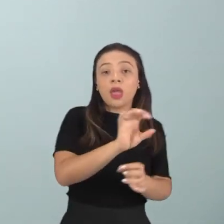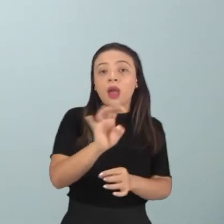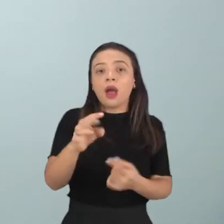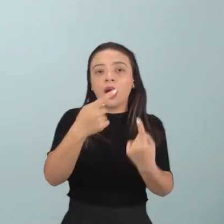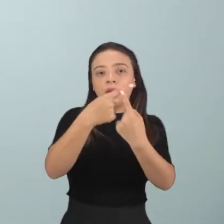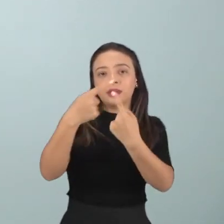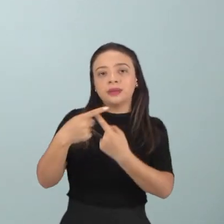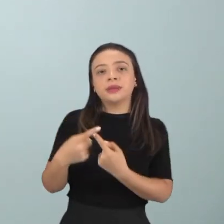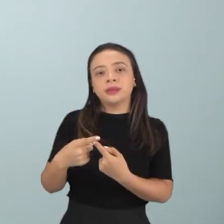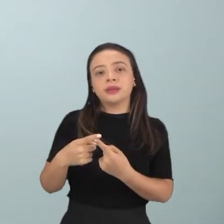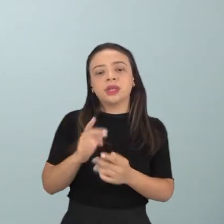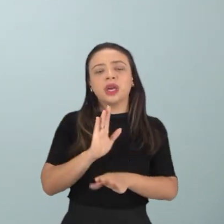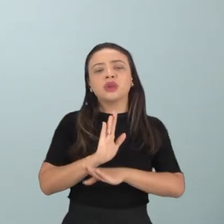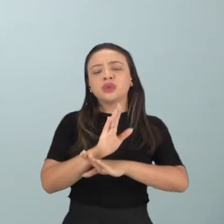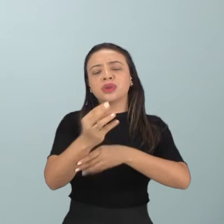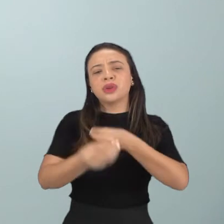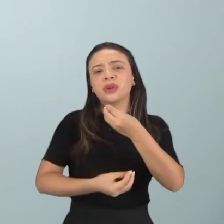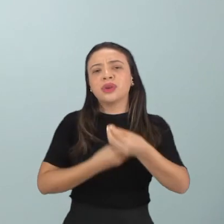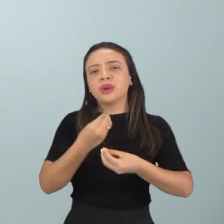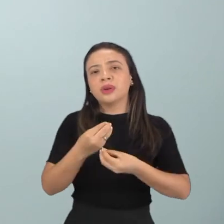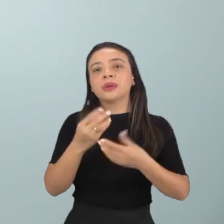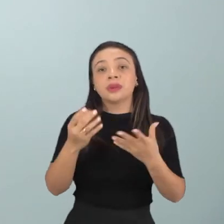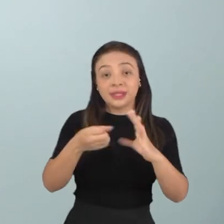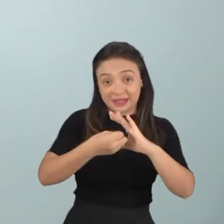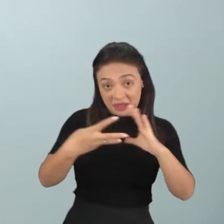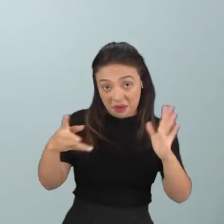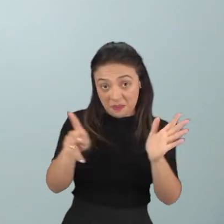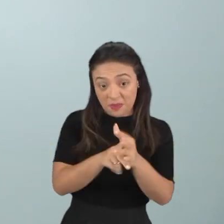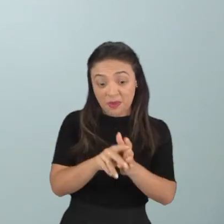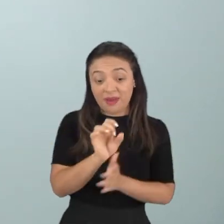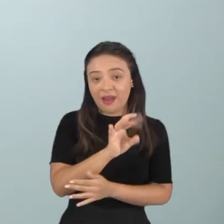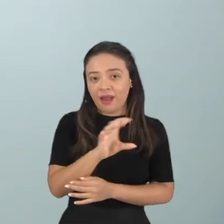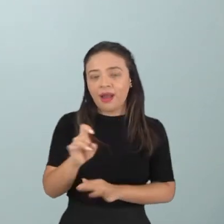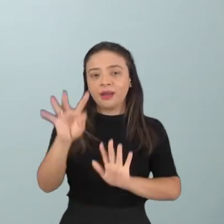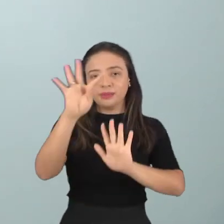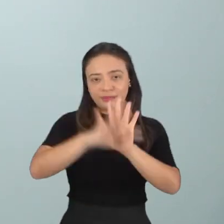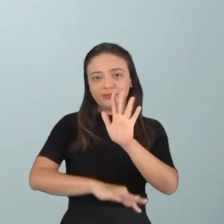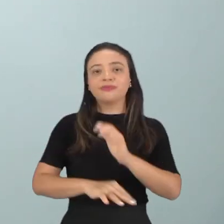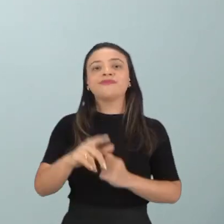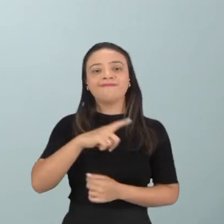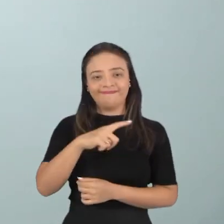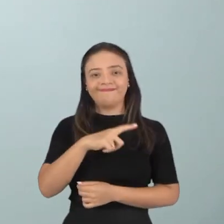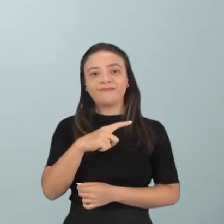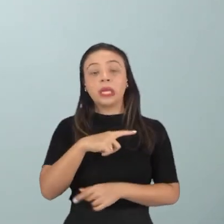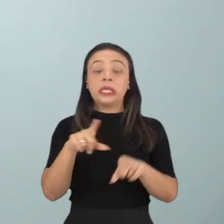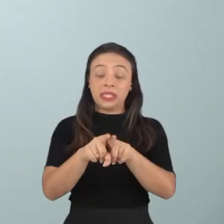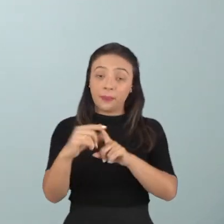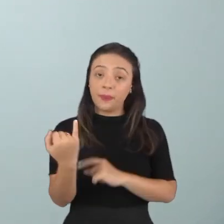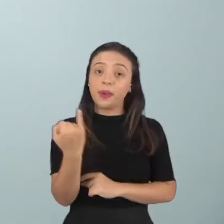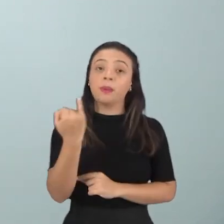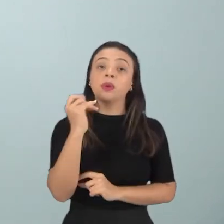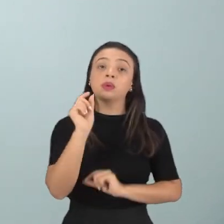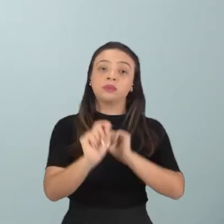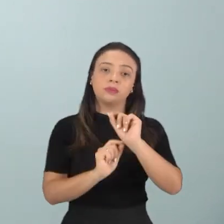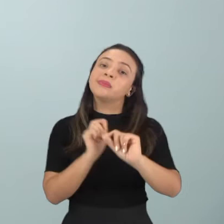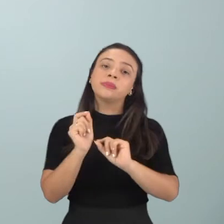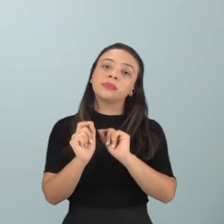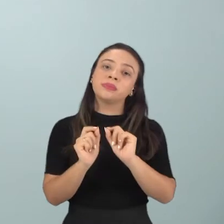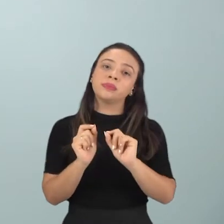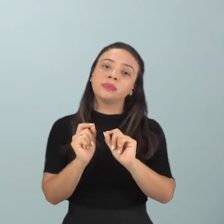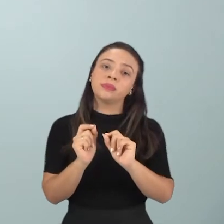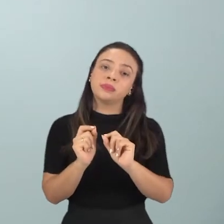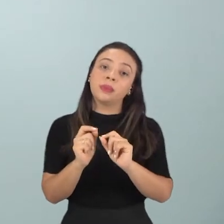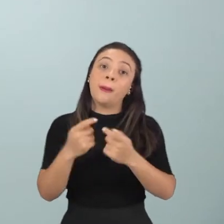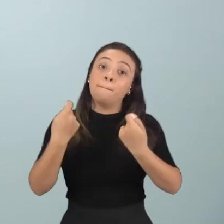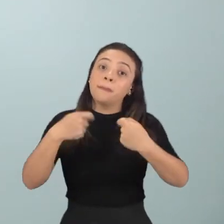que vai nos ajudar a fazer isso né são as características próprias que cada texto tempo agora importante como a gente acabou de ver aqui é que